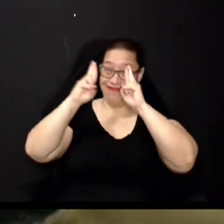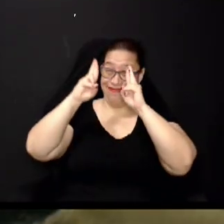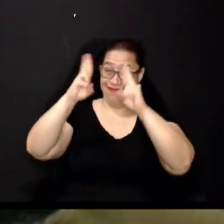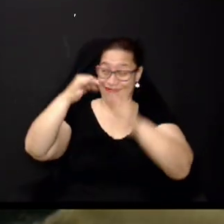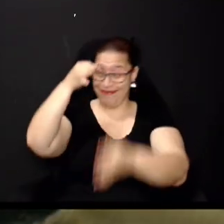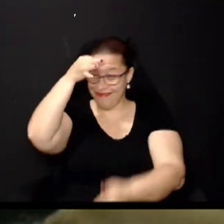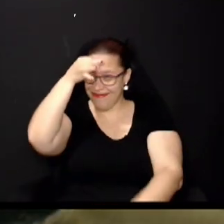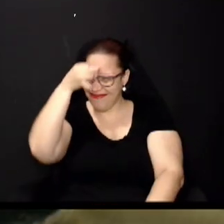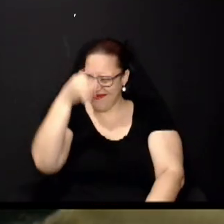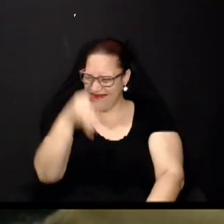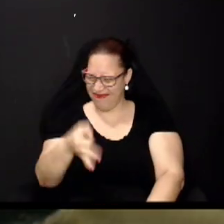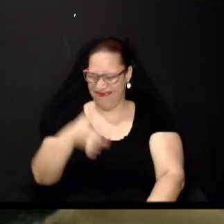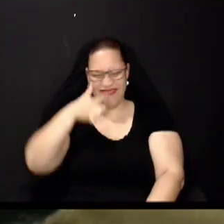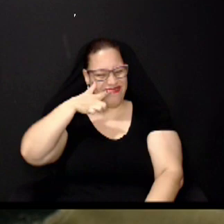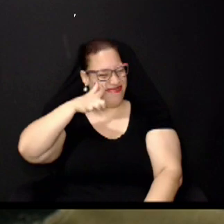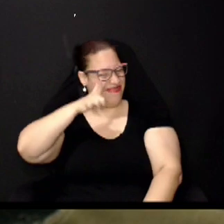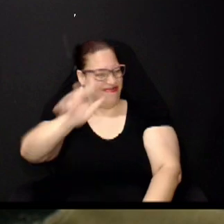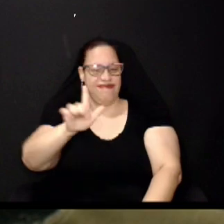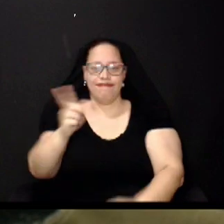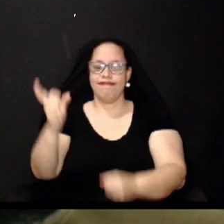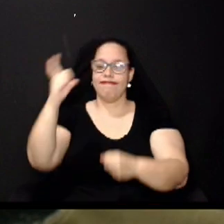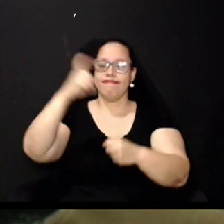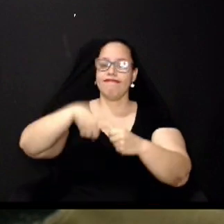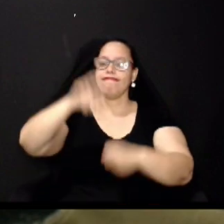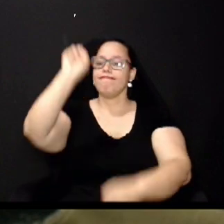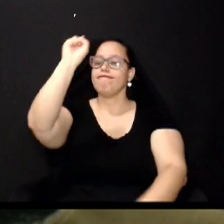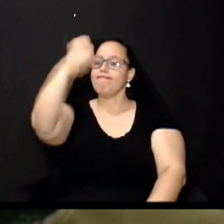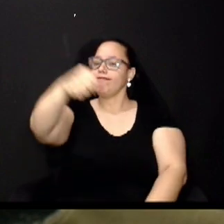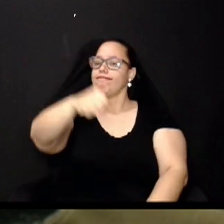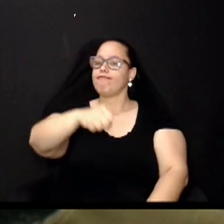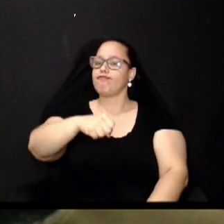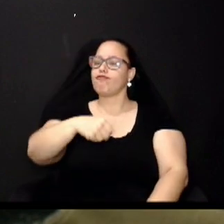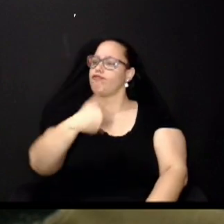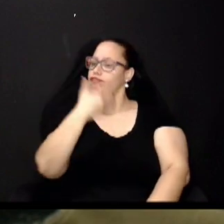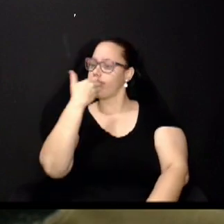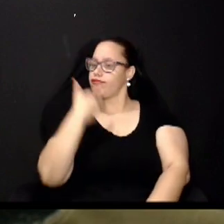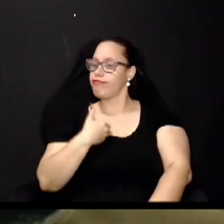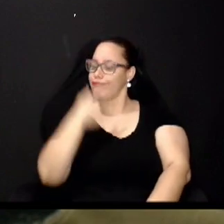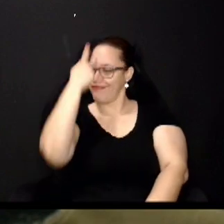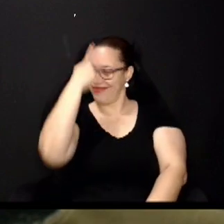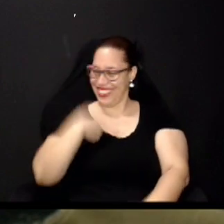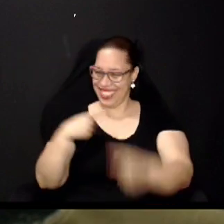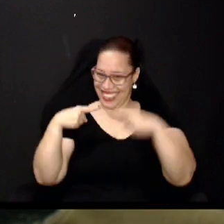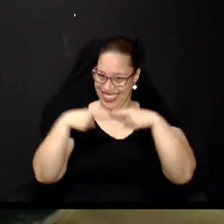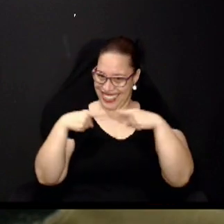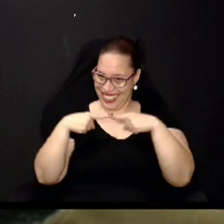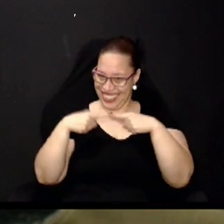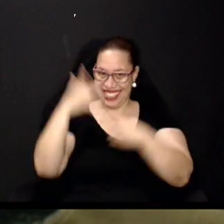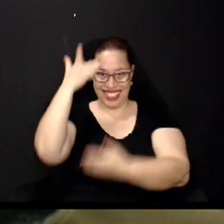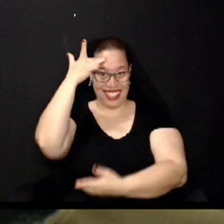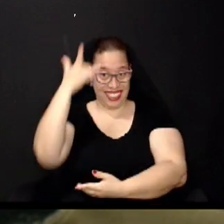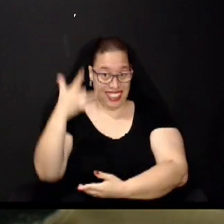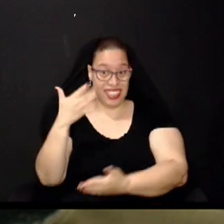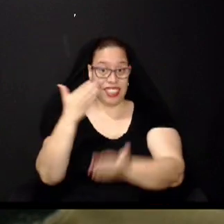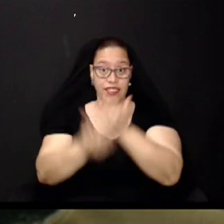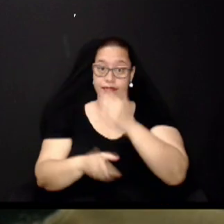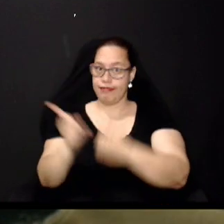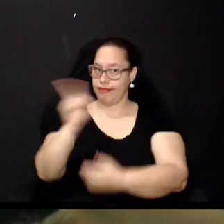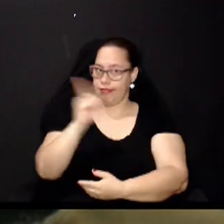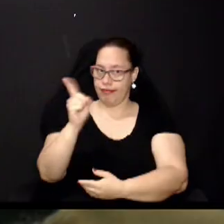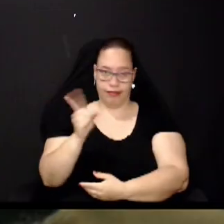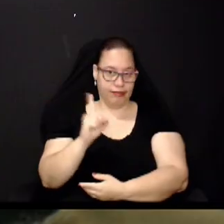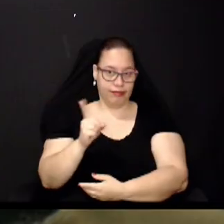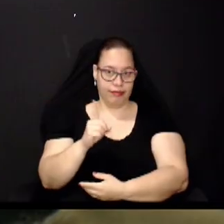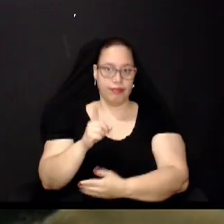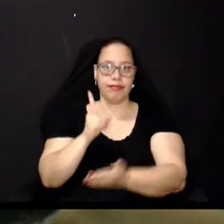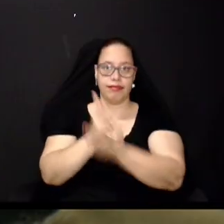vocês voltarão sim a se pertencer. Combinado? Gente, amanhã não perde não. Amanhã nós continuamos com